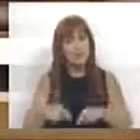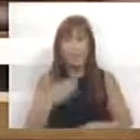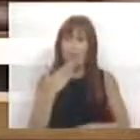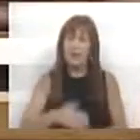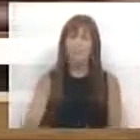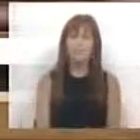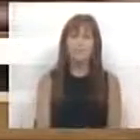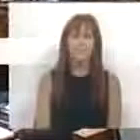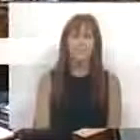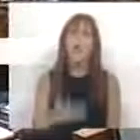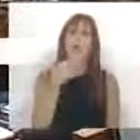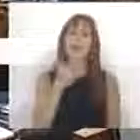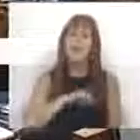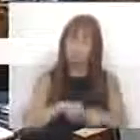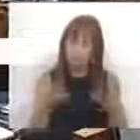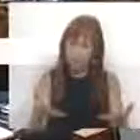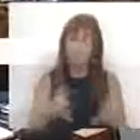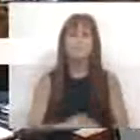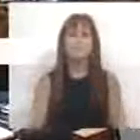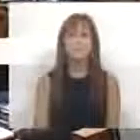obrigado. Muito obrigado, Sr. Deputado.